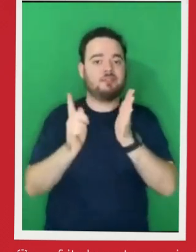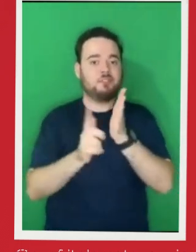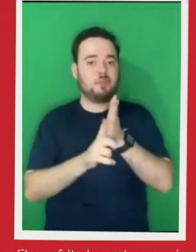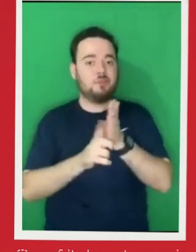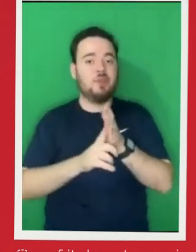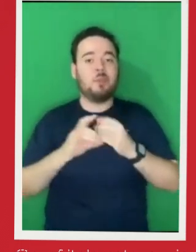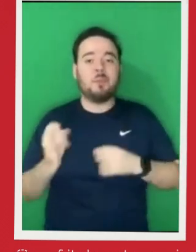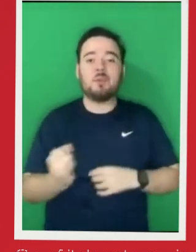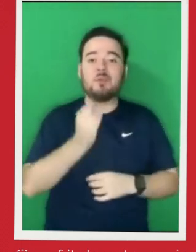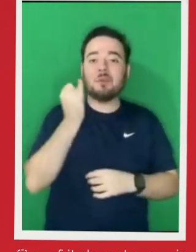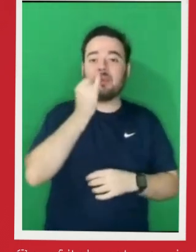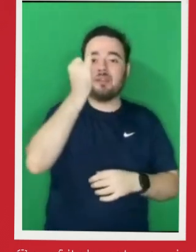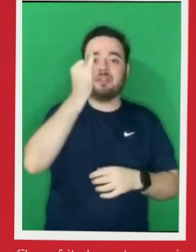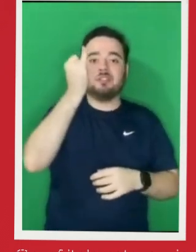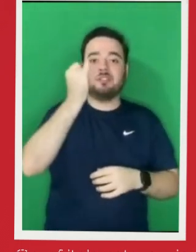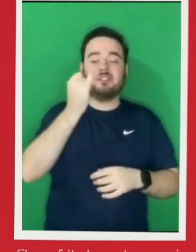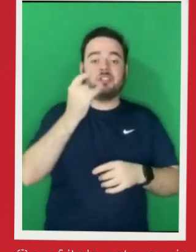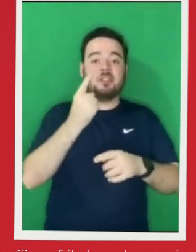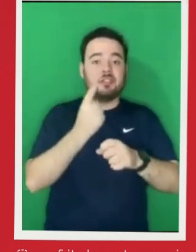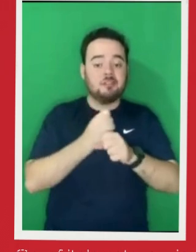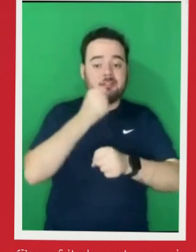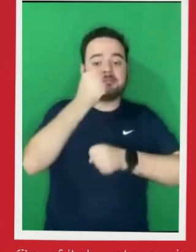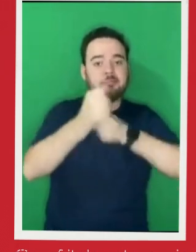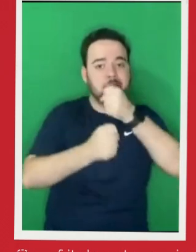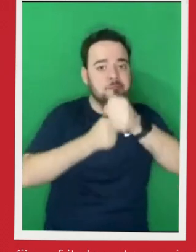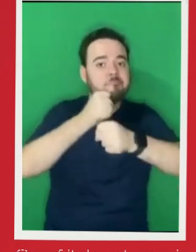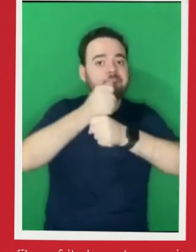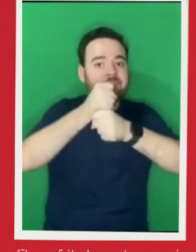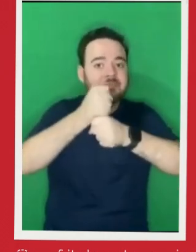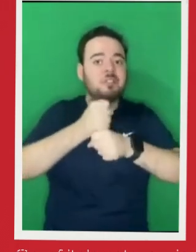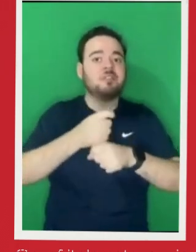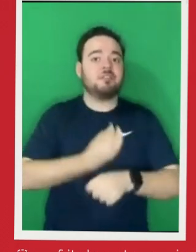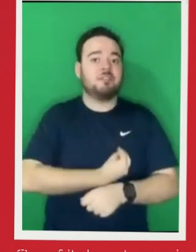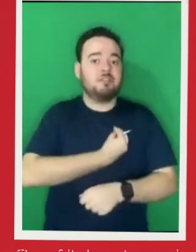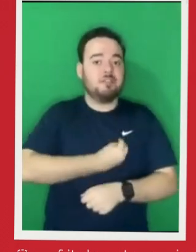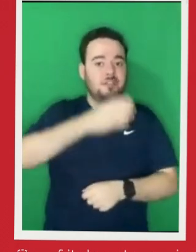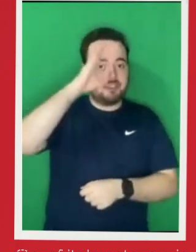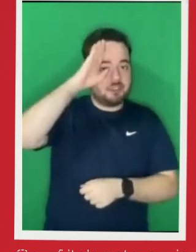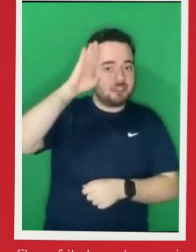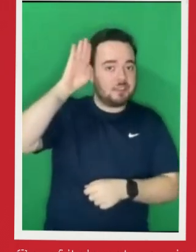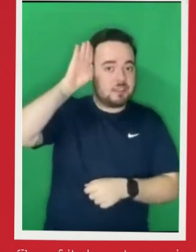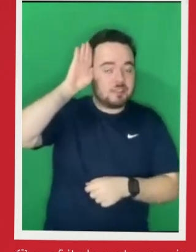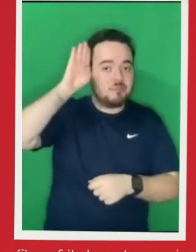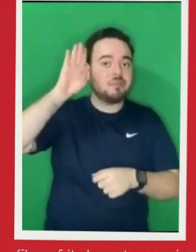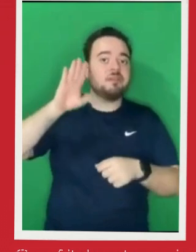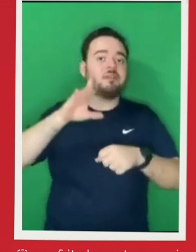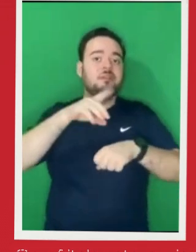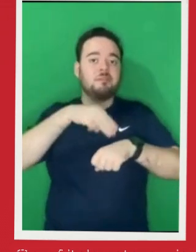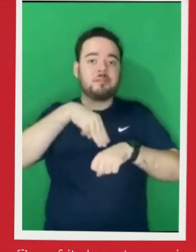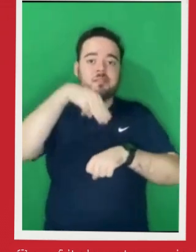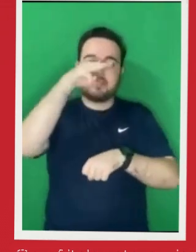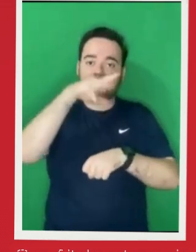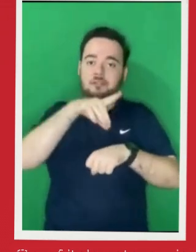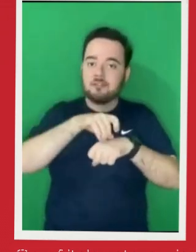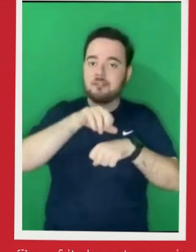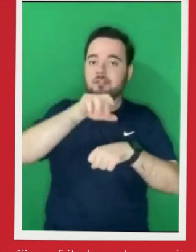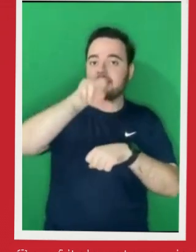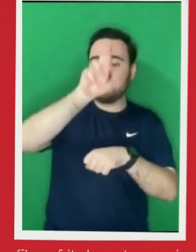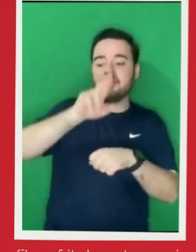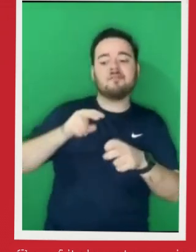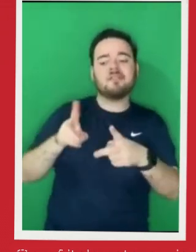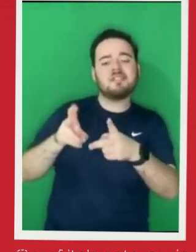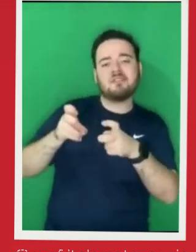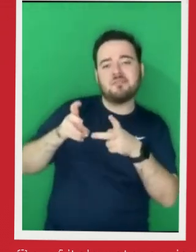ele é muito importante que você abra uma a cada ano da sua carreira acadêmica, do seu mestrado, do seu doutorado. Porque você